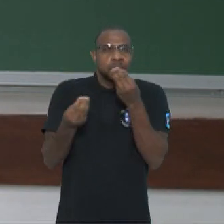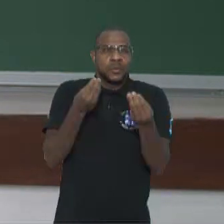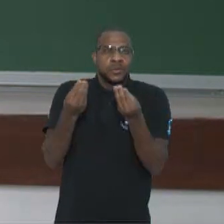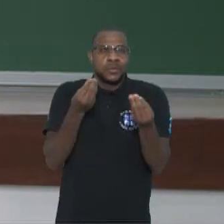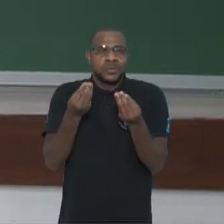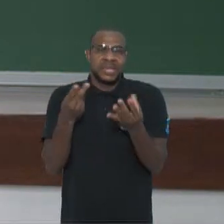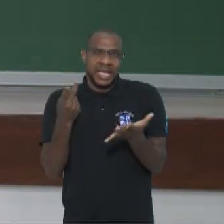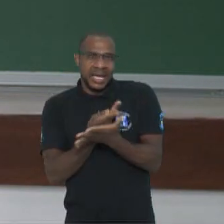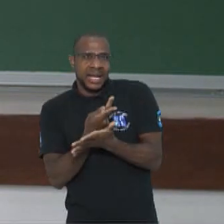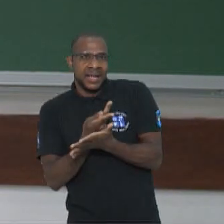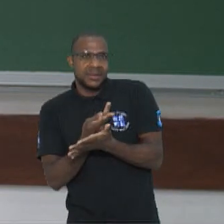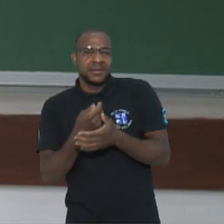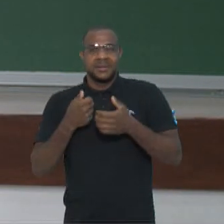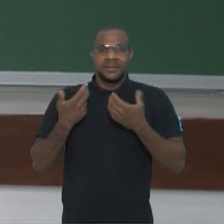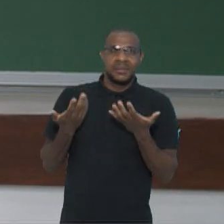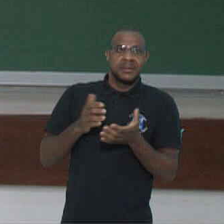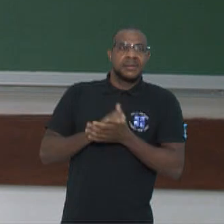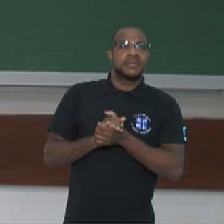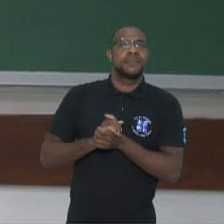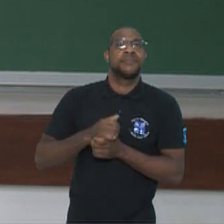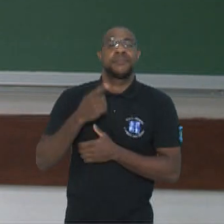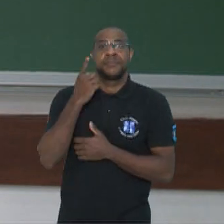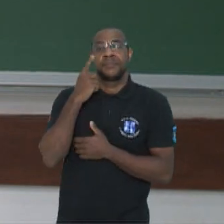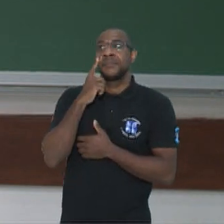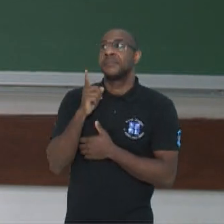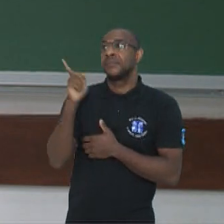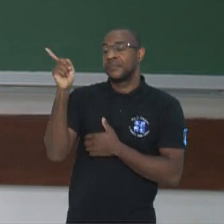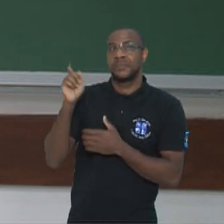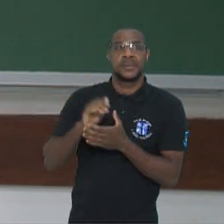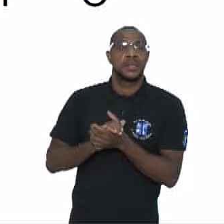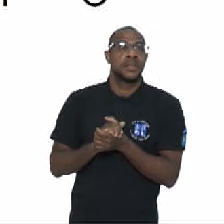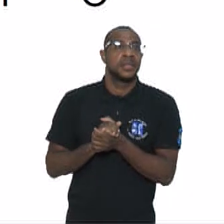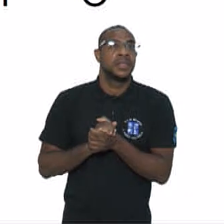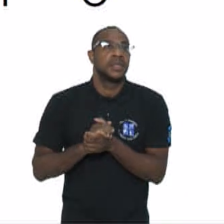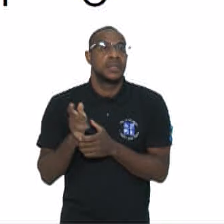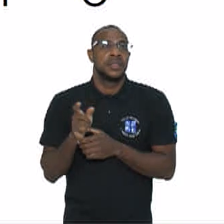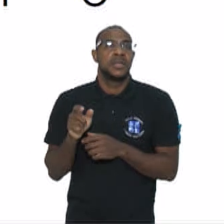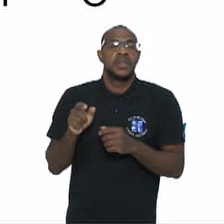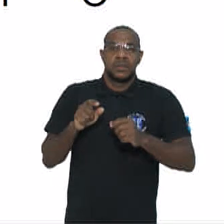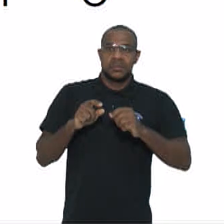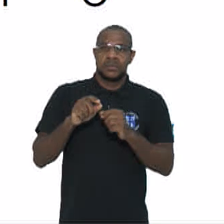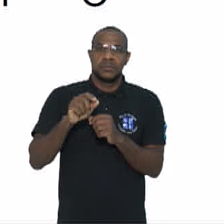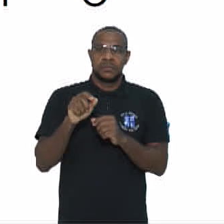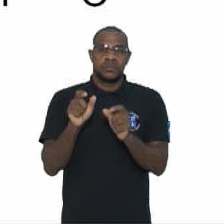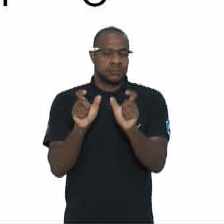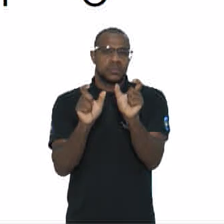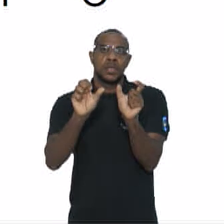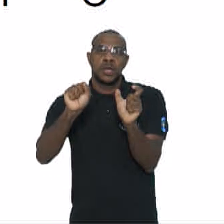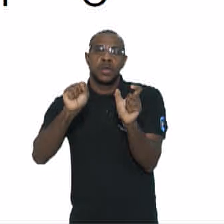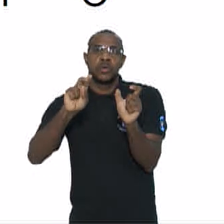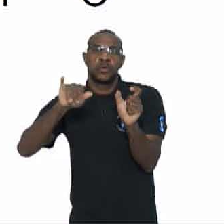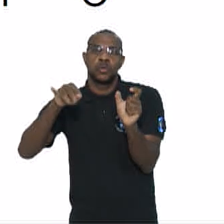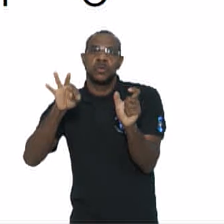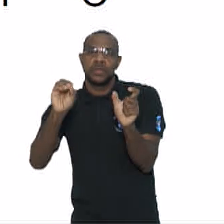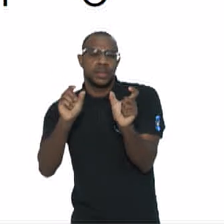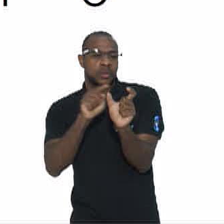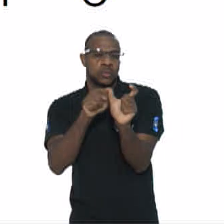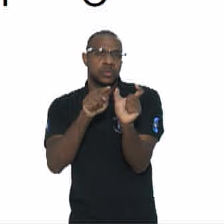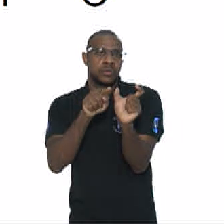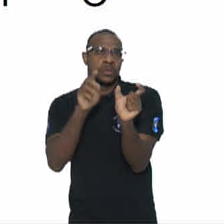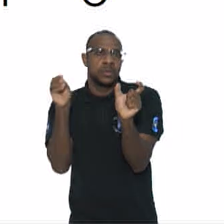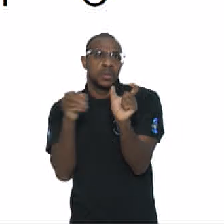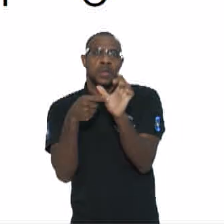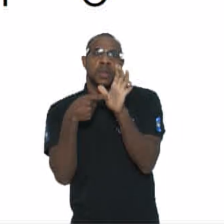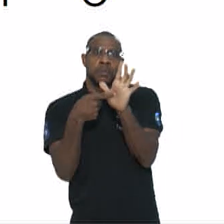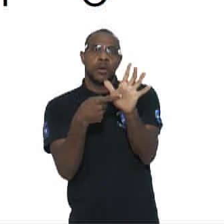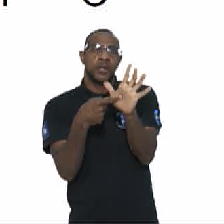não? Então, olhem só. Quando o sujeito é representado por expressões partitivas,